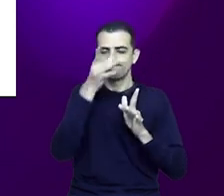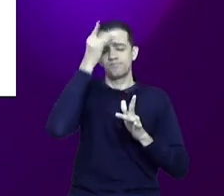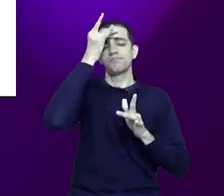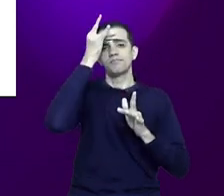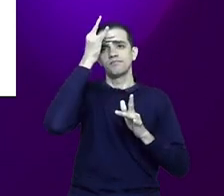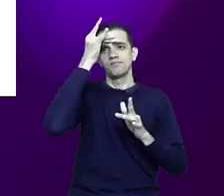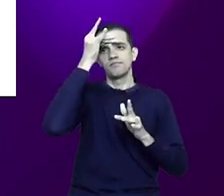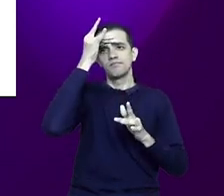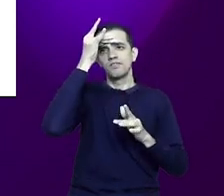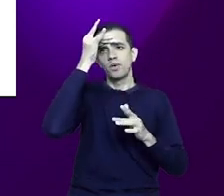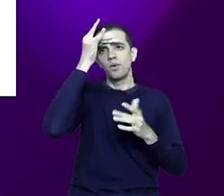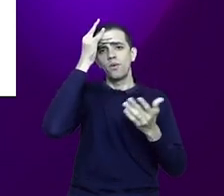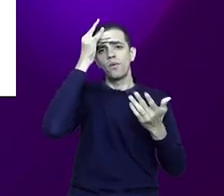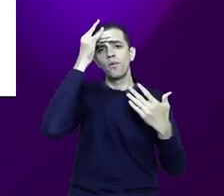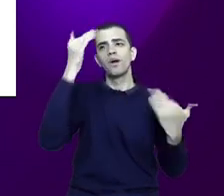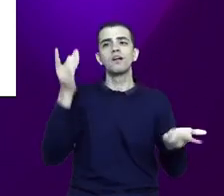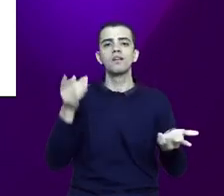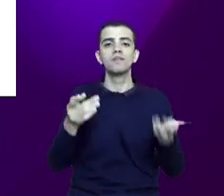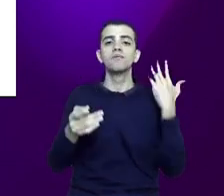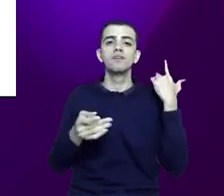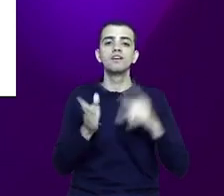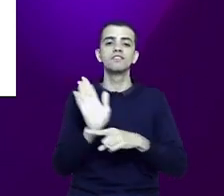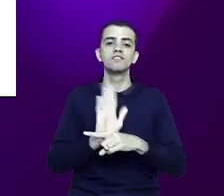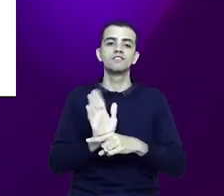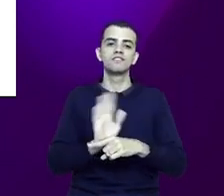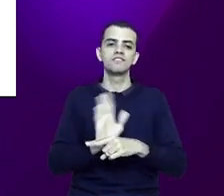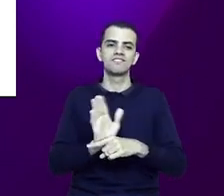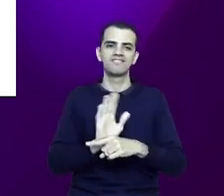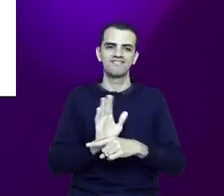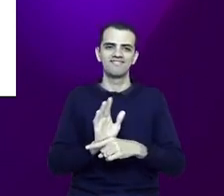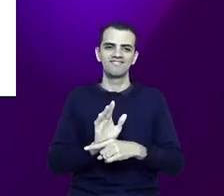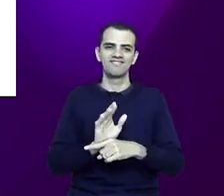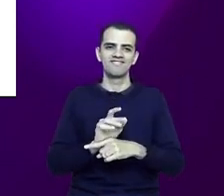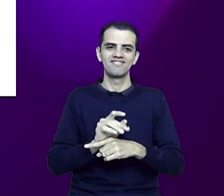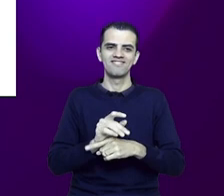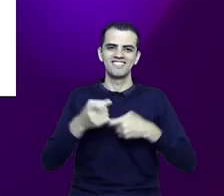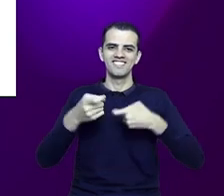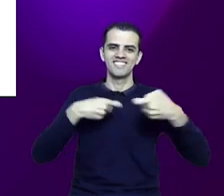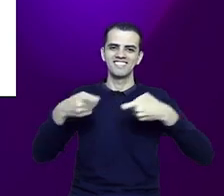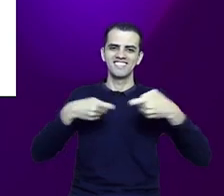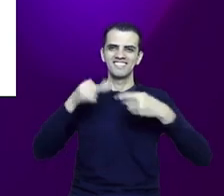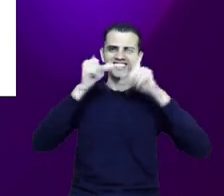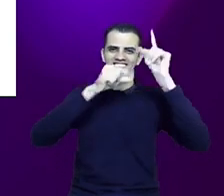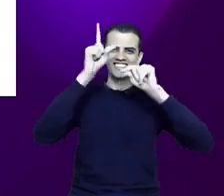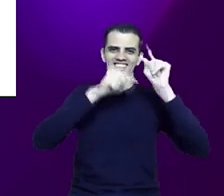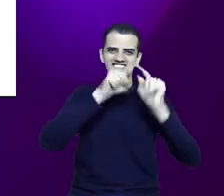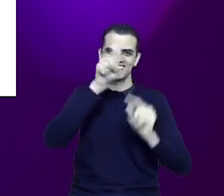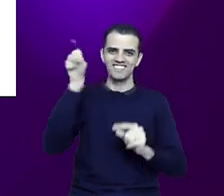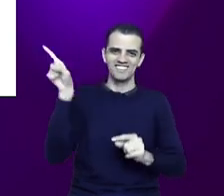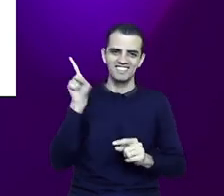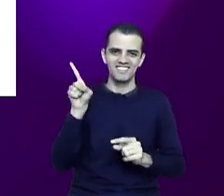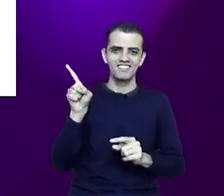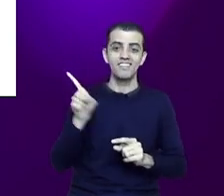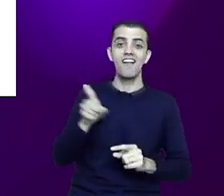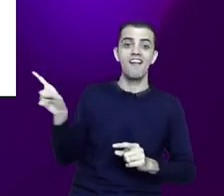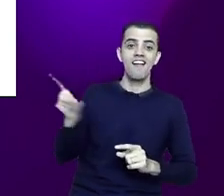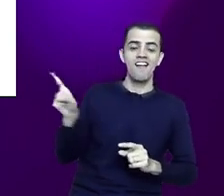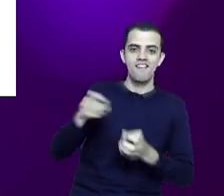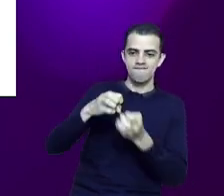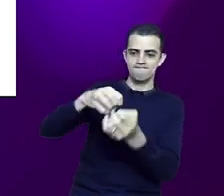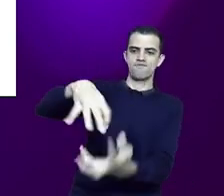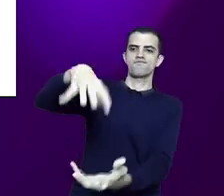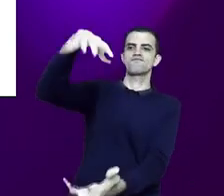vida dele foram nos filmes de Star Wars, Guerra nas Estrelas, aquelas imagens, aquelas holografias